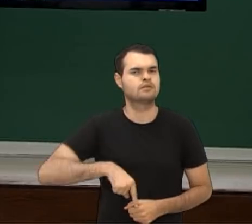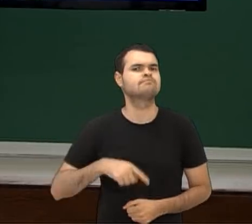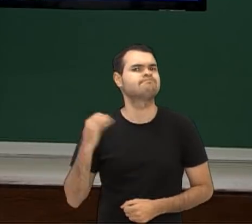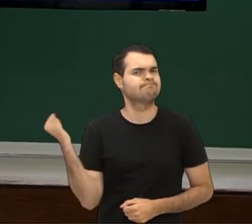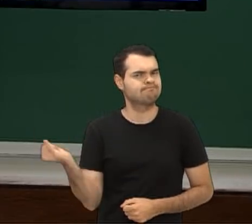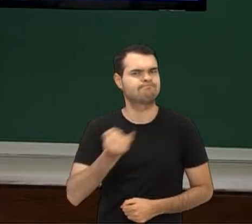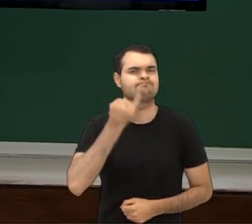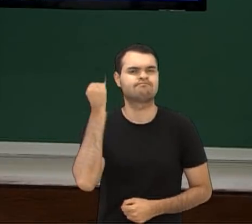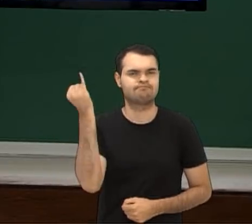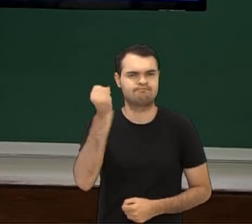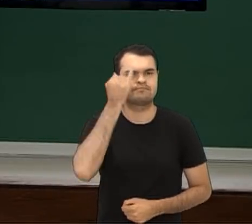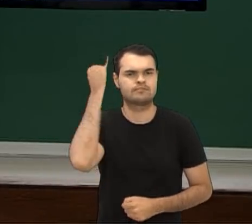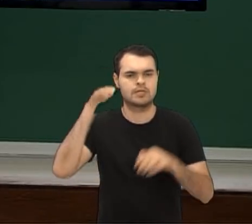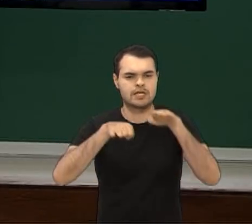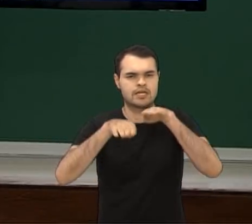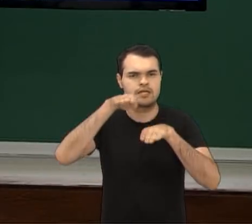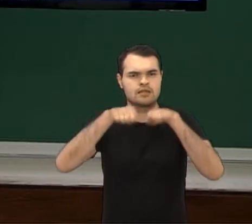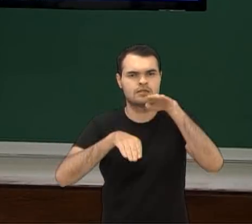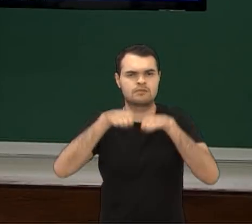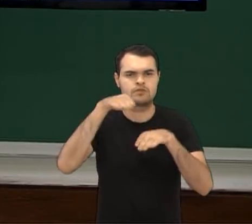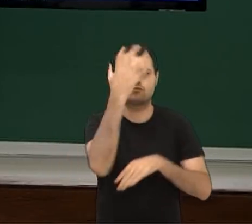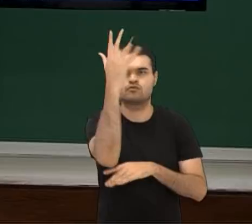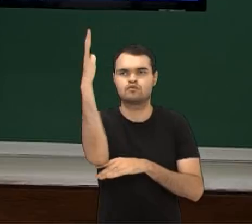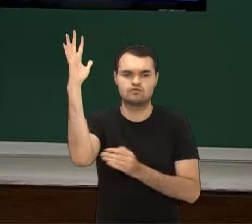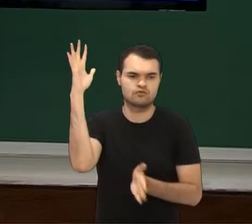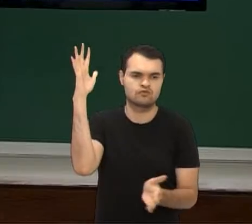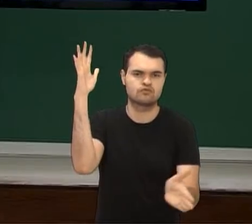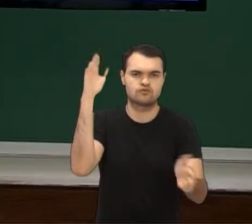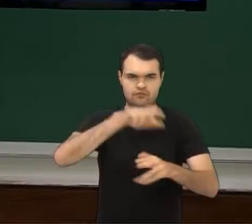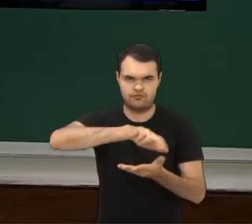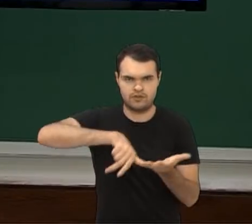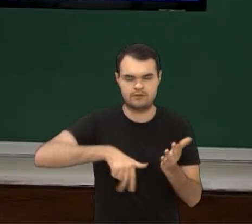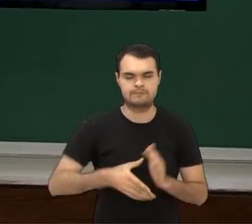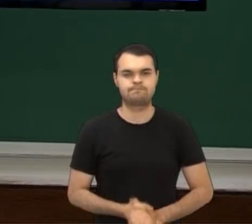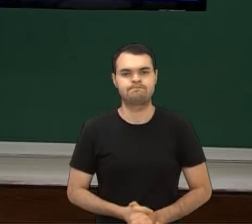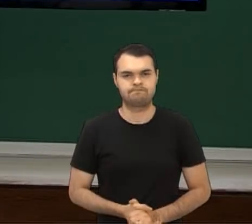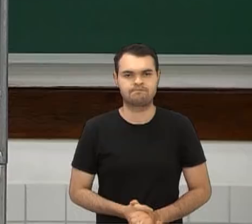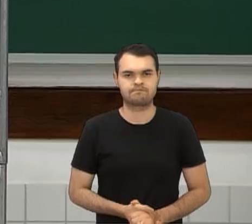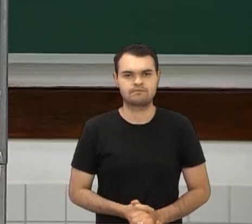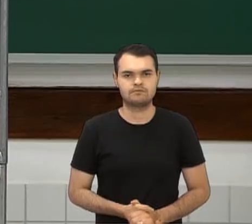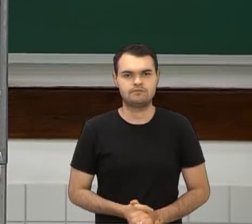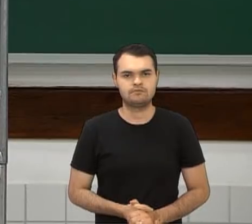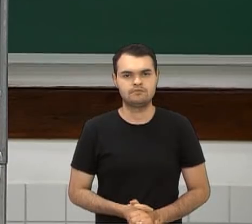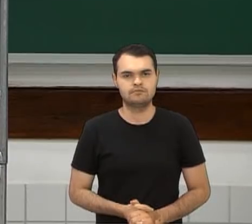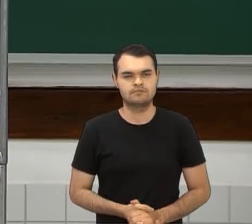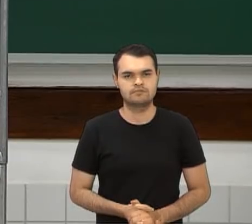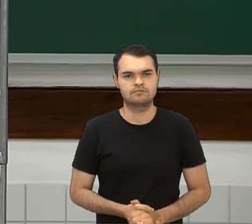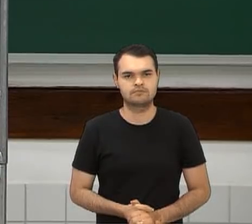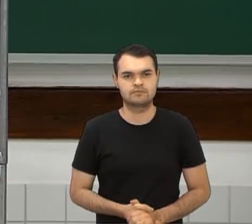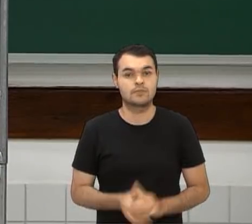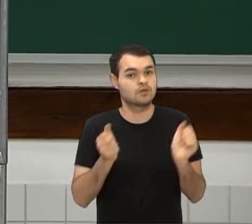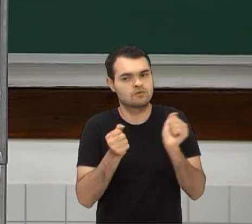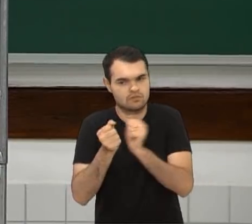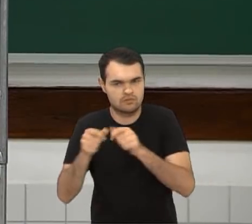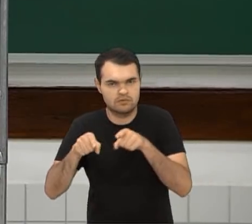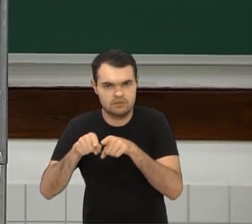extremamente importantes para o equilíbrio dos ecossistemas, junto com as